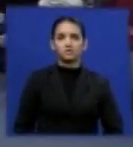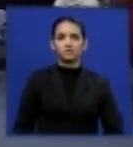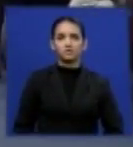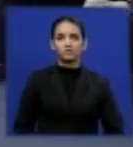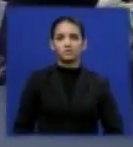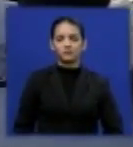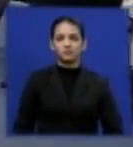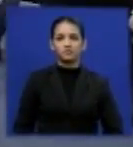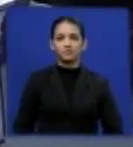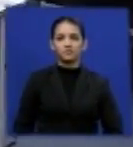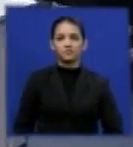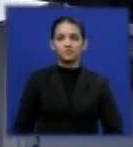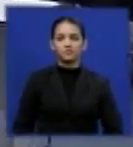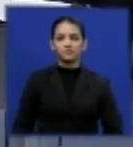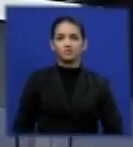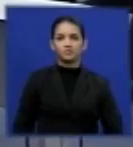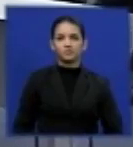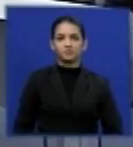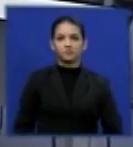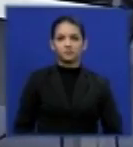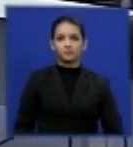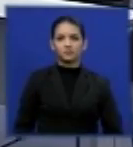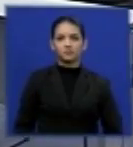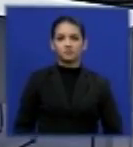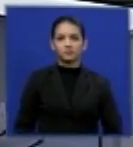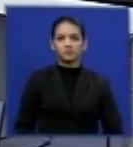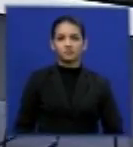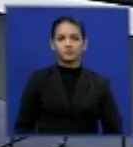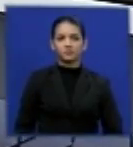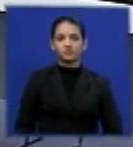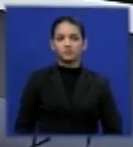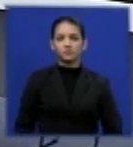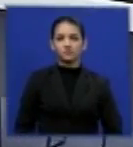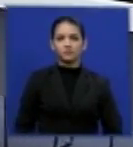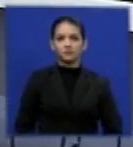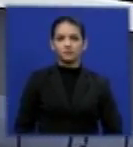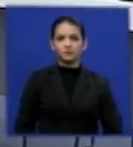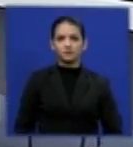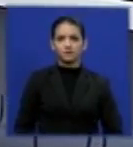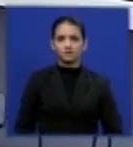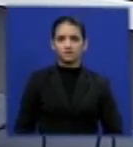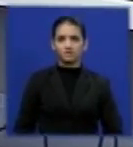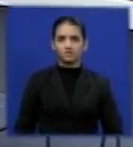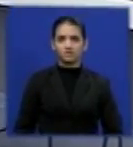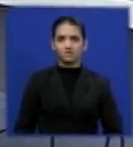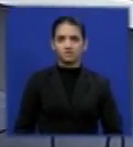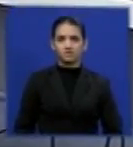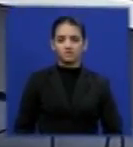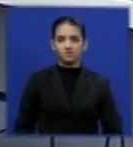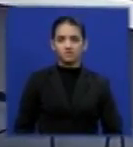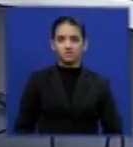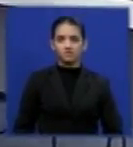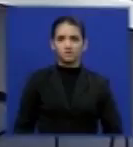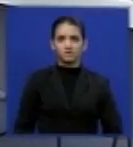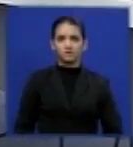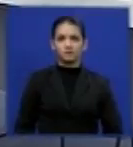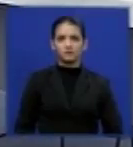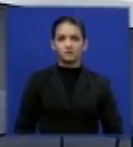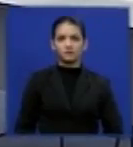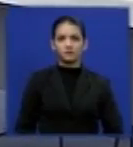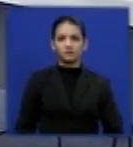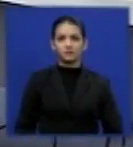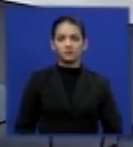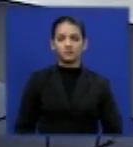Entendi, fala este primeiro, este daqui, este primeiro, este. Na parte da tarde, o contrário. Né? Na parte da